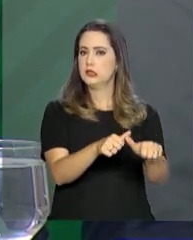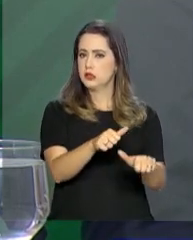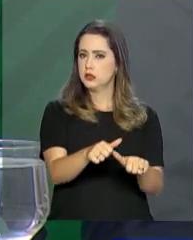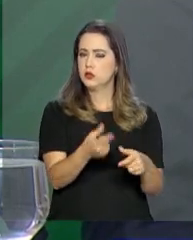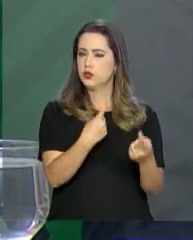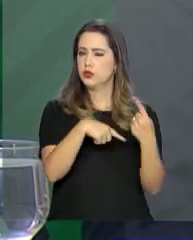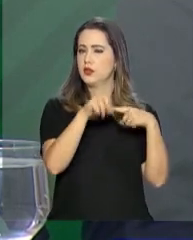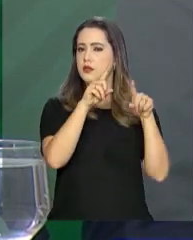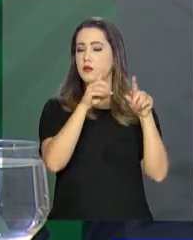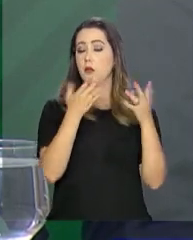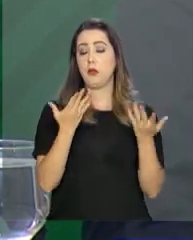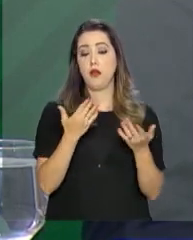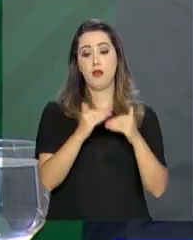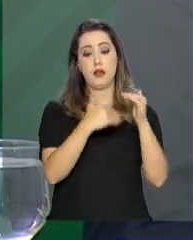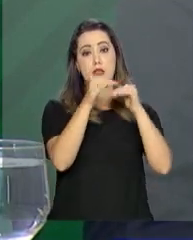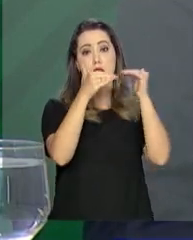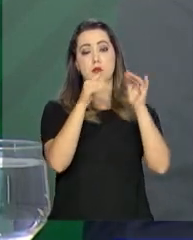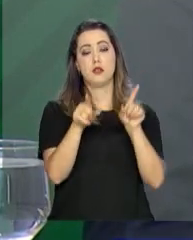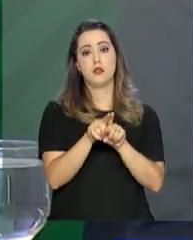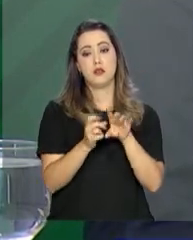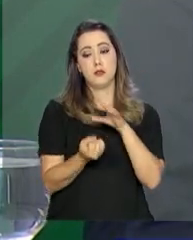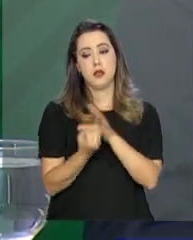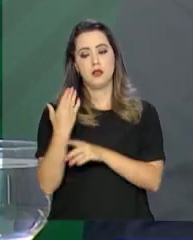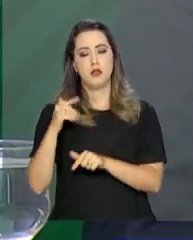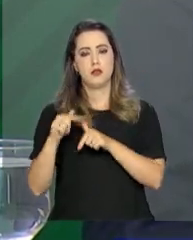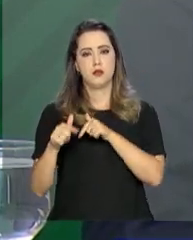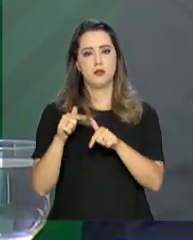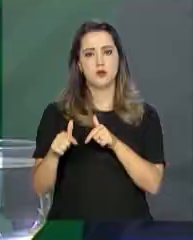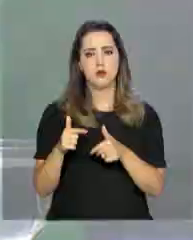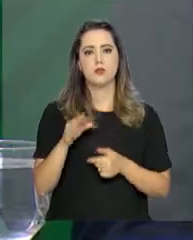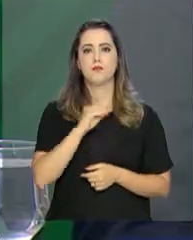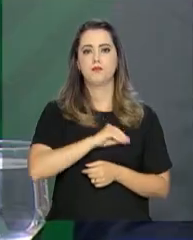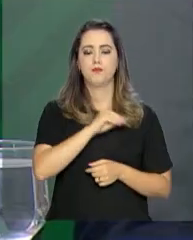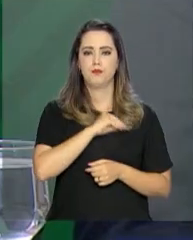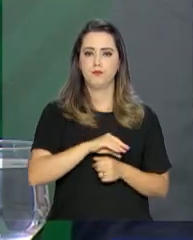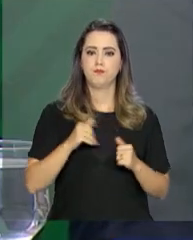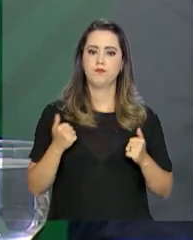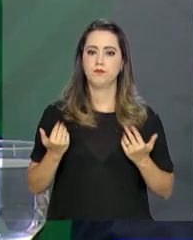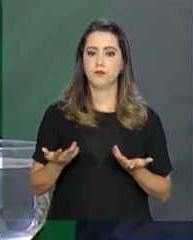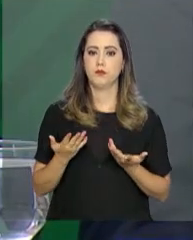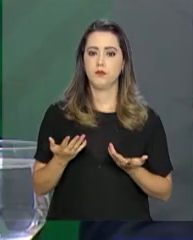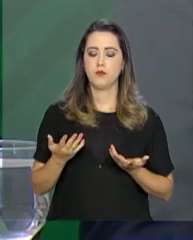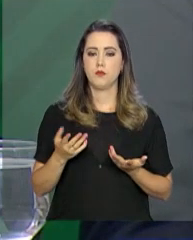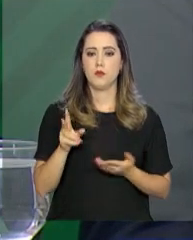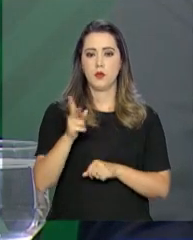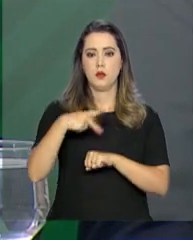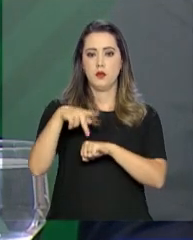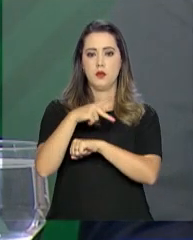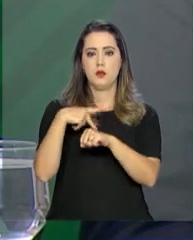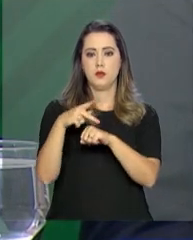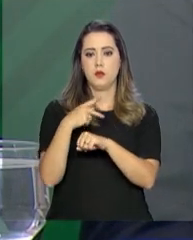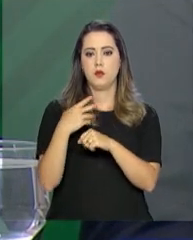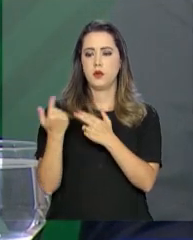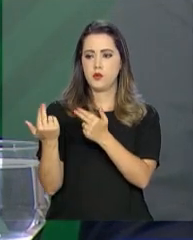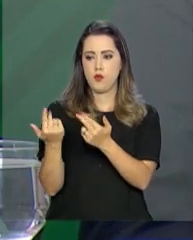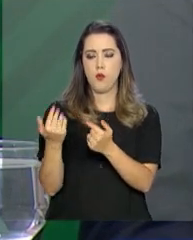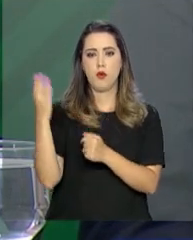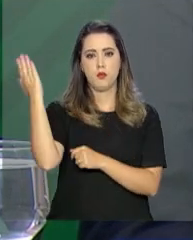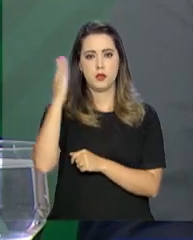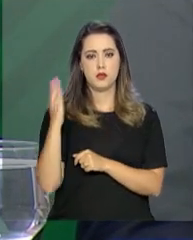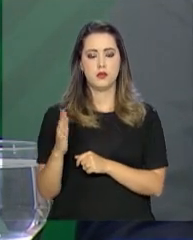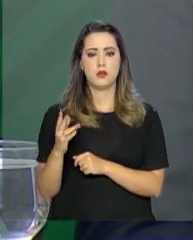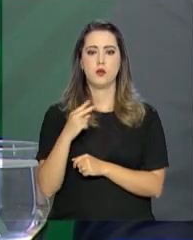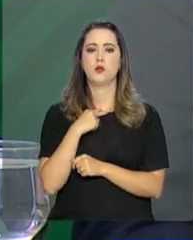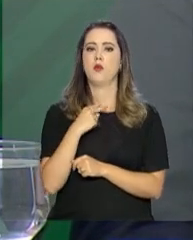o crescimento e a geração de empregos e renda. Aliás, um país com peso do Brasil